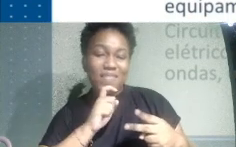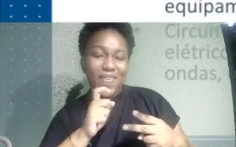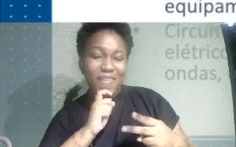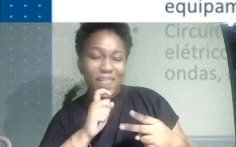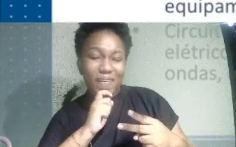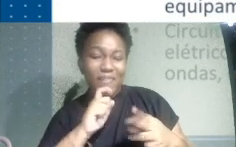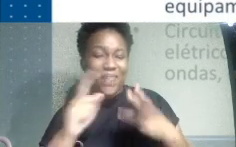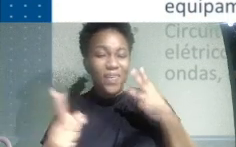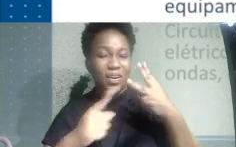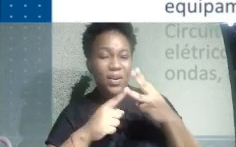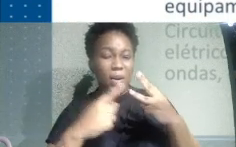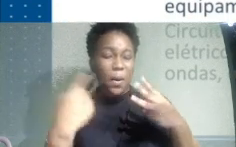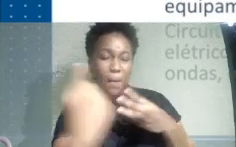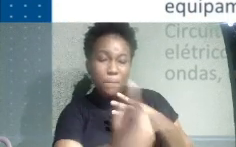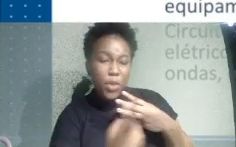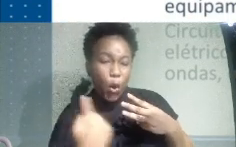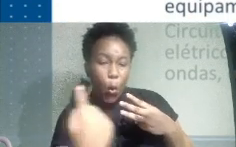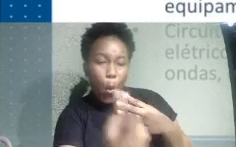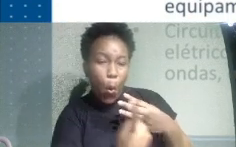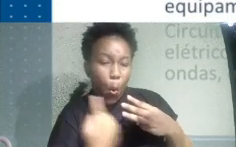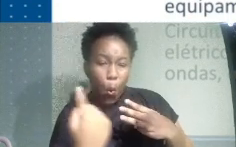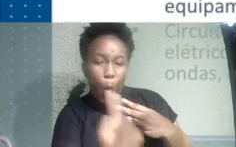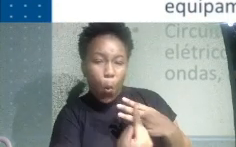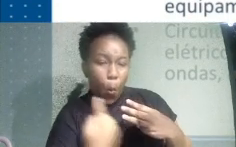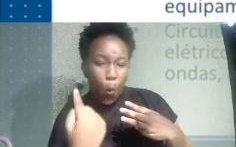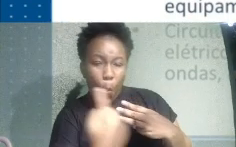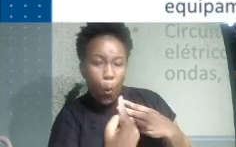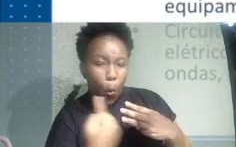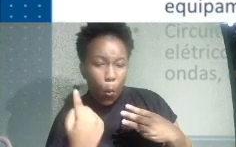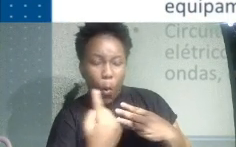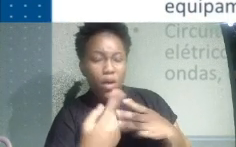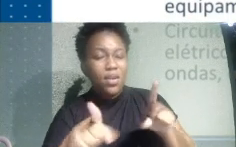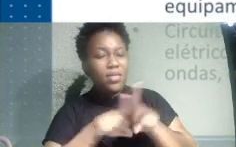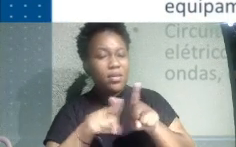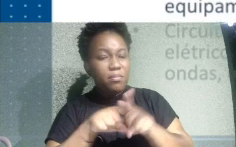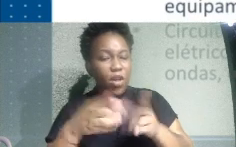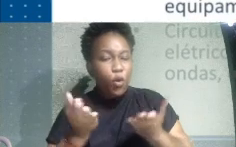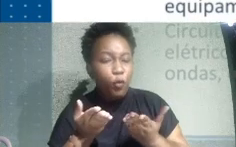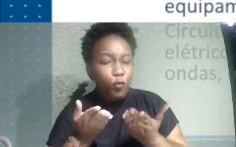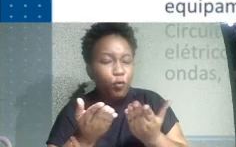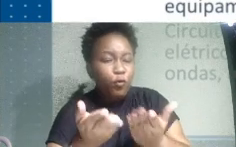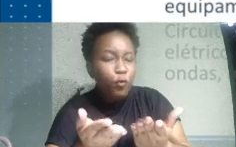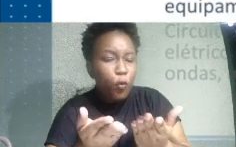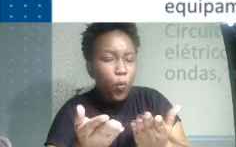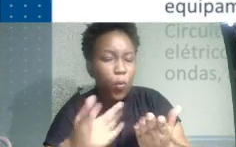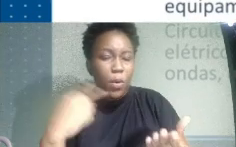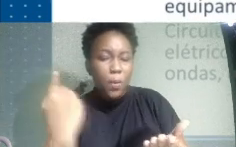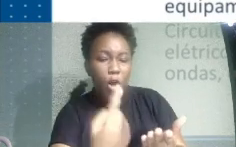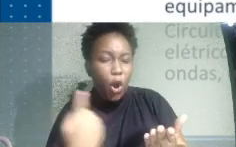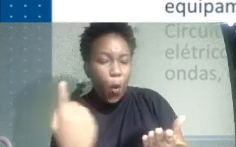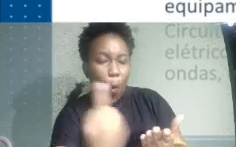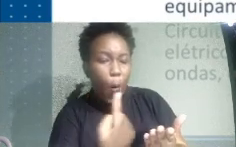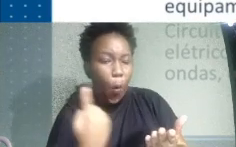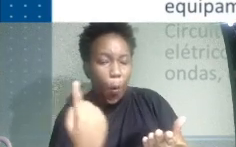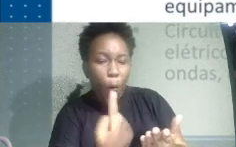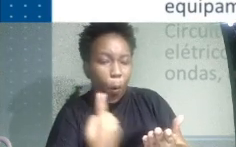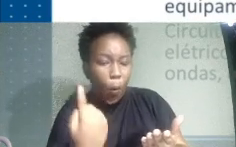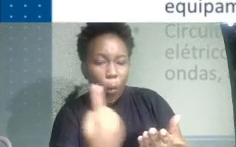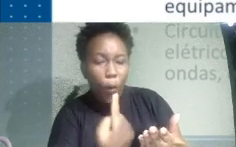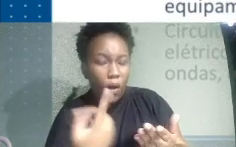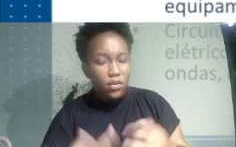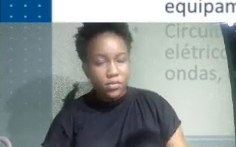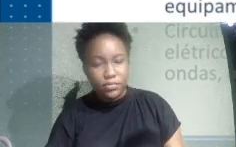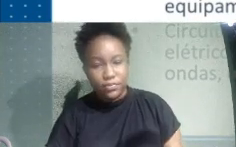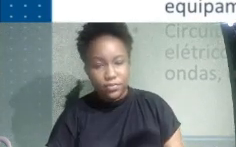fornos de micro-ondas, dependendo também alguns fornos elétricos, tá? Então, quando o equipamento ele possui